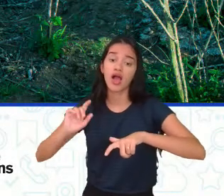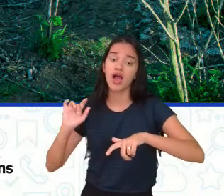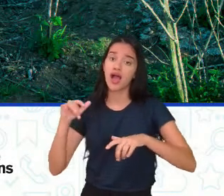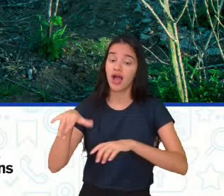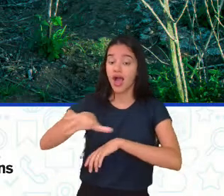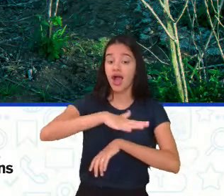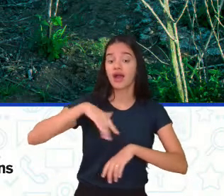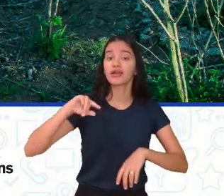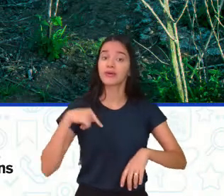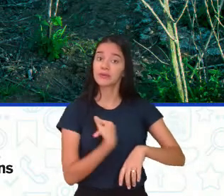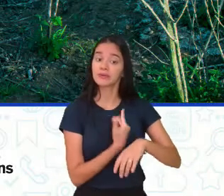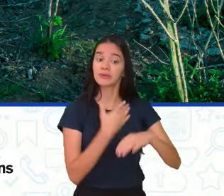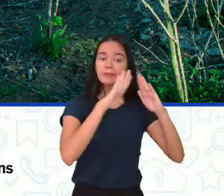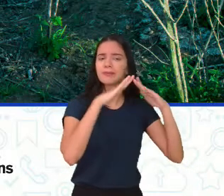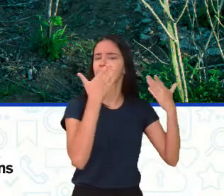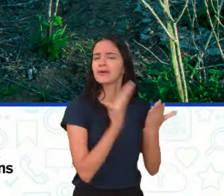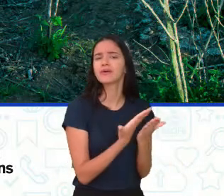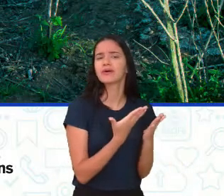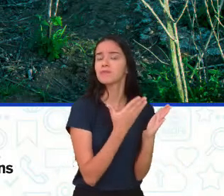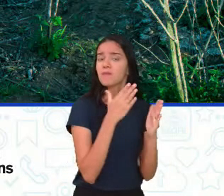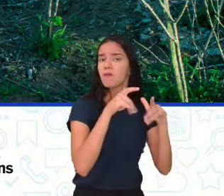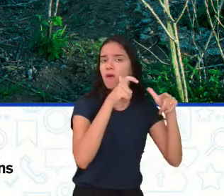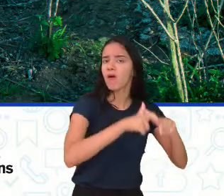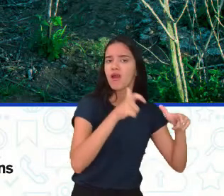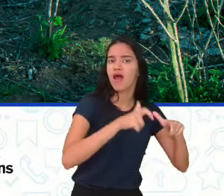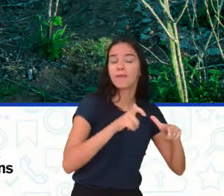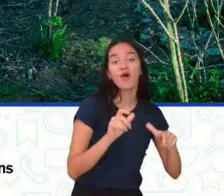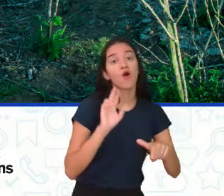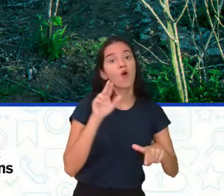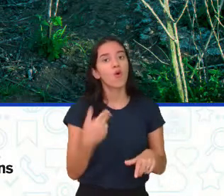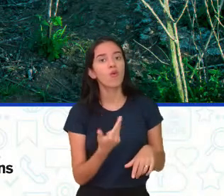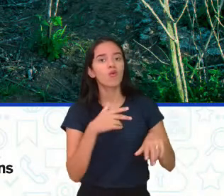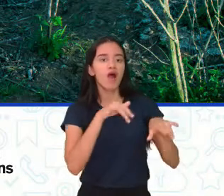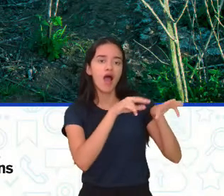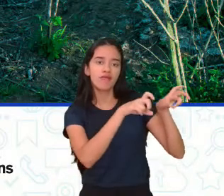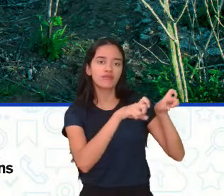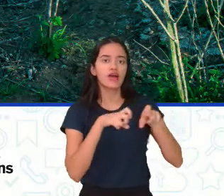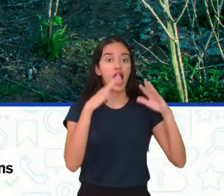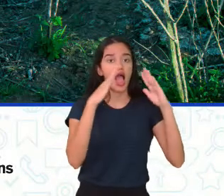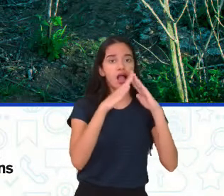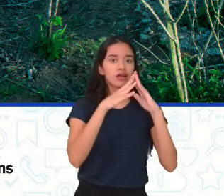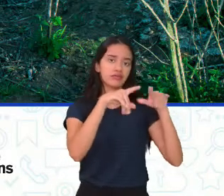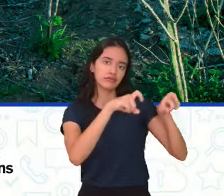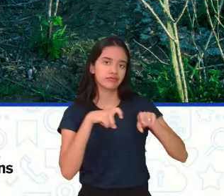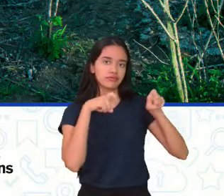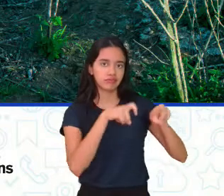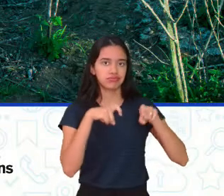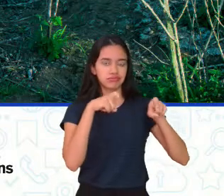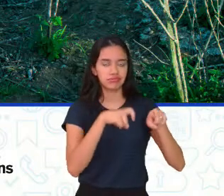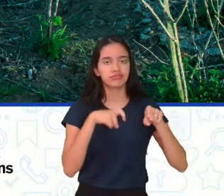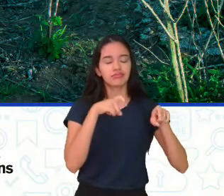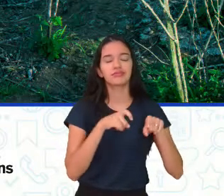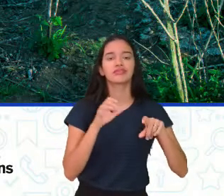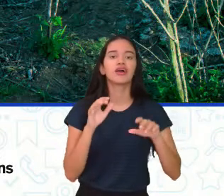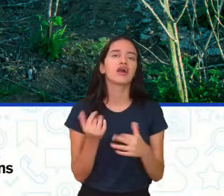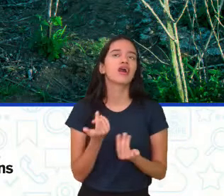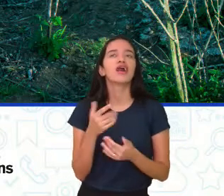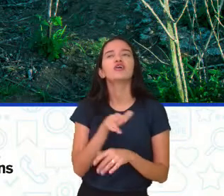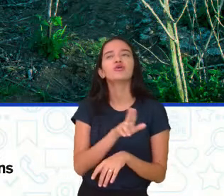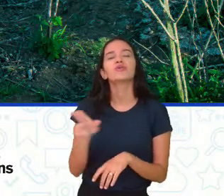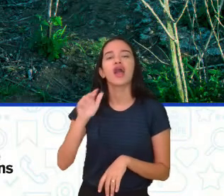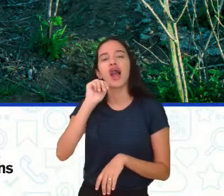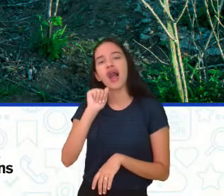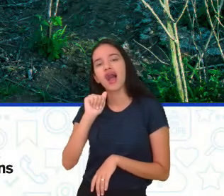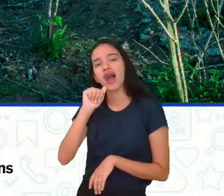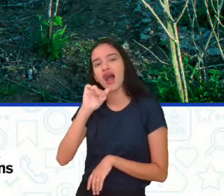moramos, ou até mesmo, professor Giorgio, aquela casa lá, aquela fazenda que você vai assistir no final de semana, né? Sim. Junto os amigos, Vou né? lá em Aliança. É Aliança,